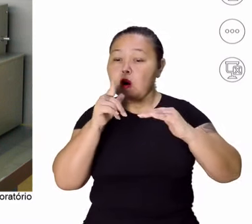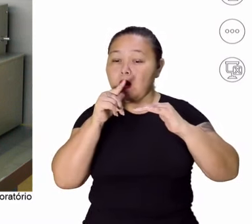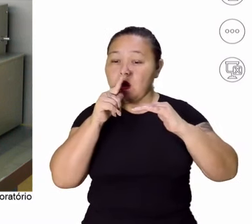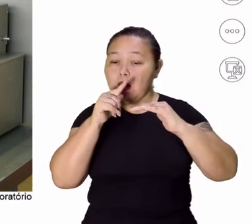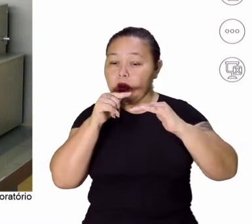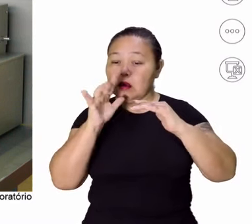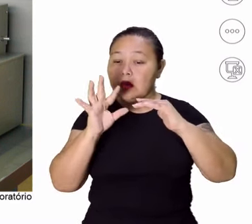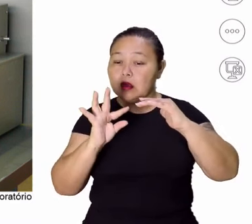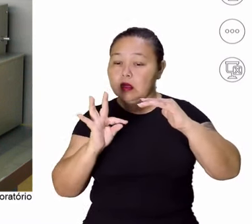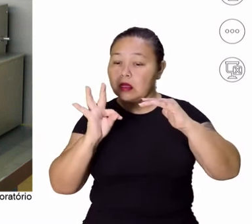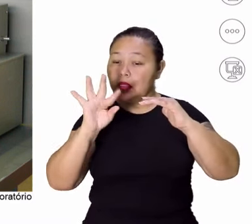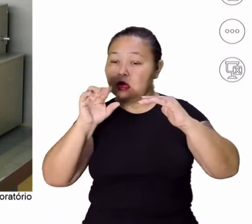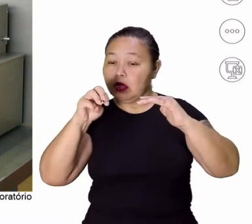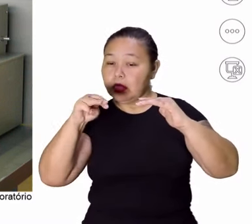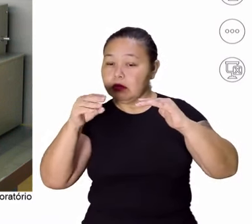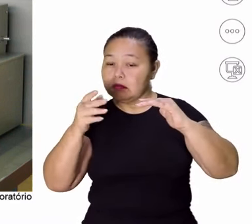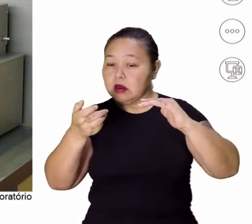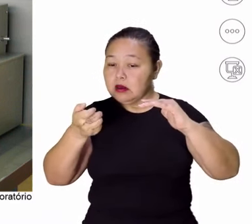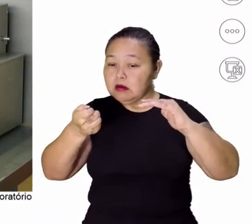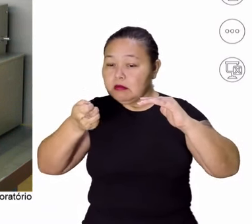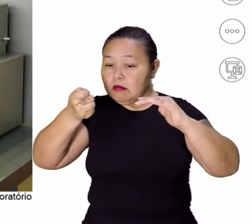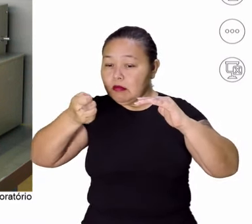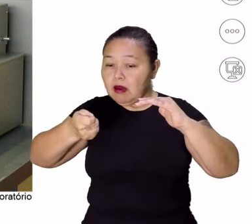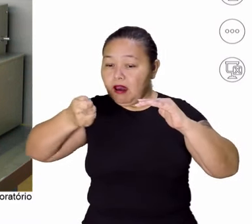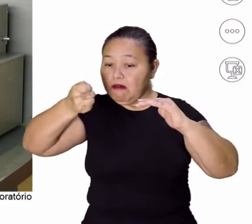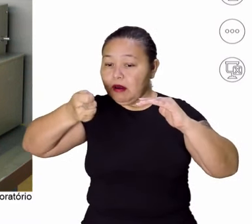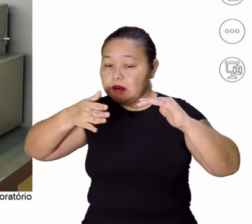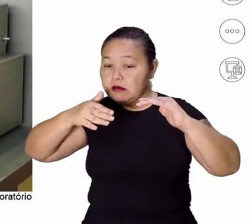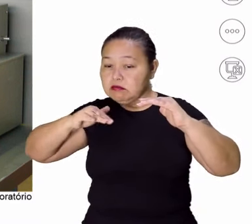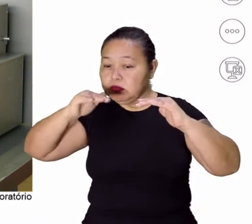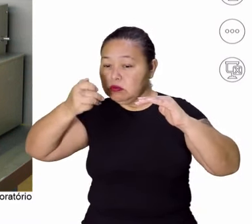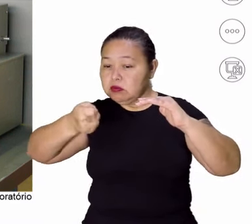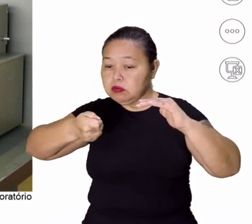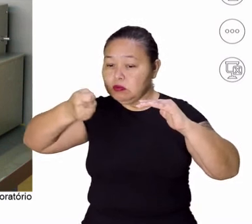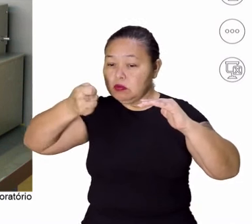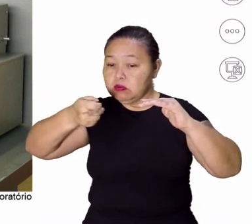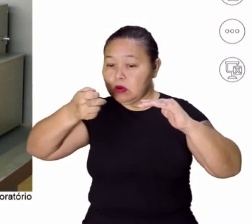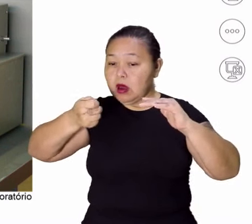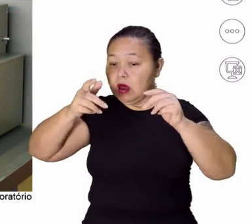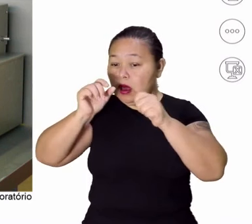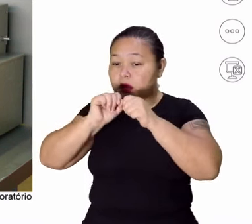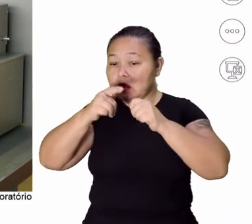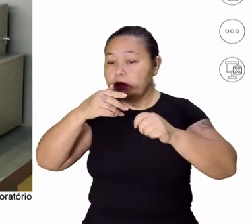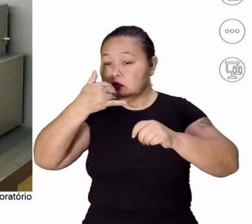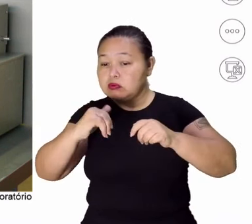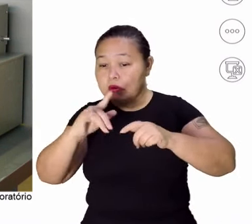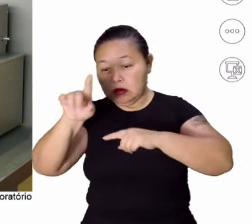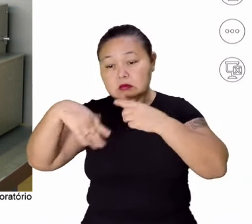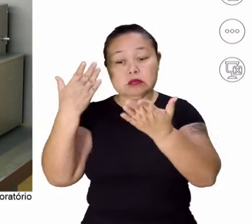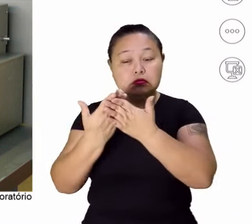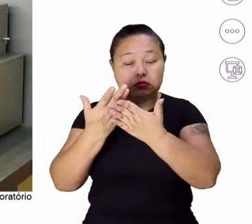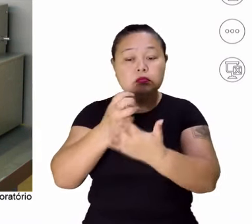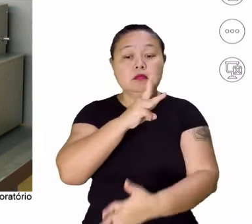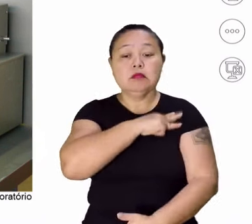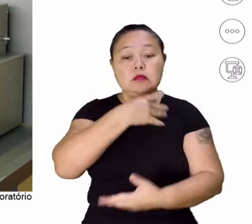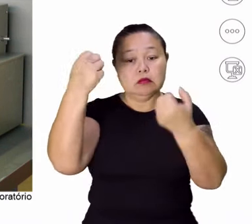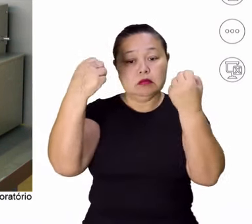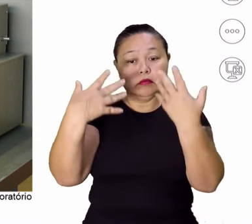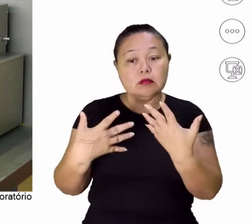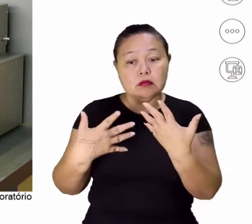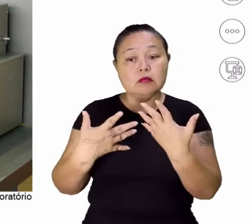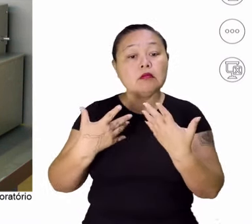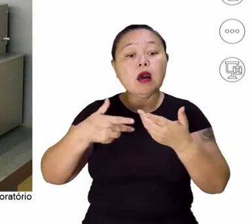termostato... Termostato é aquele que você pode variar, né? a resistência elétrica. Vamos ver isso no terceiro ano, mas só para explicar.